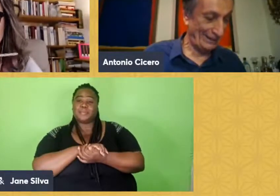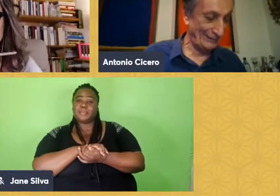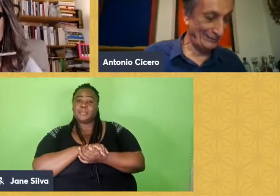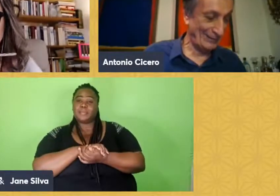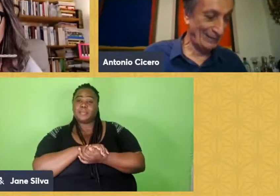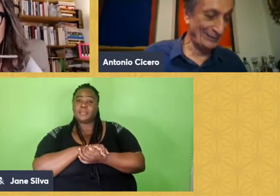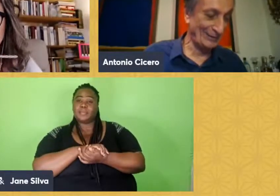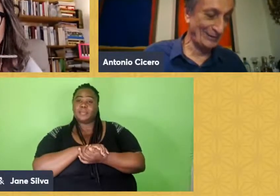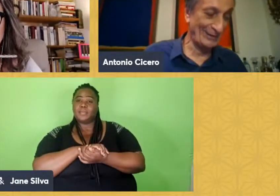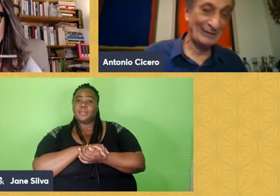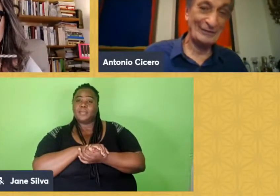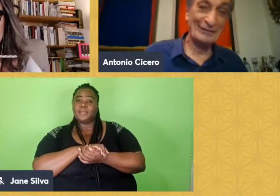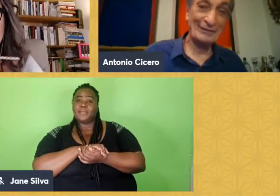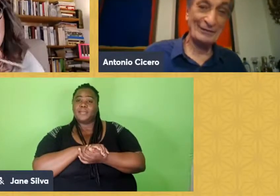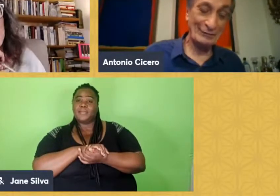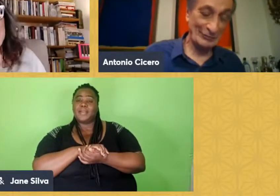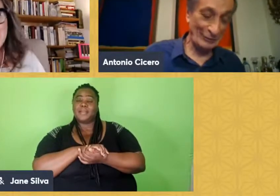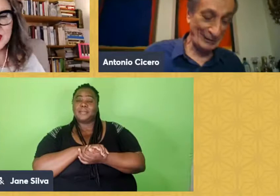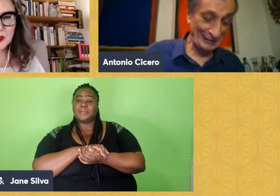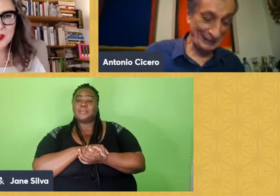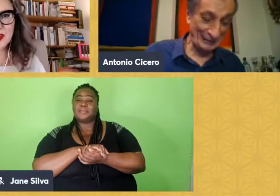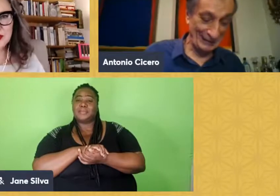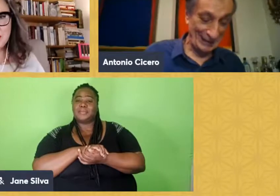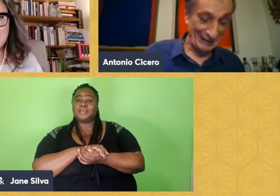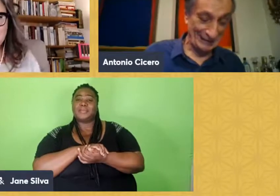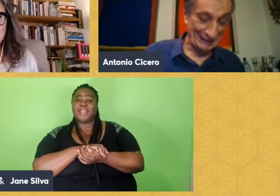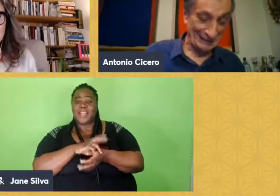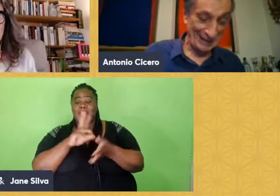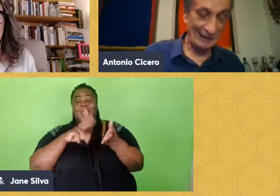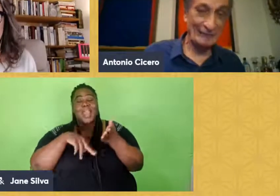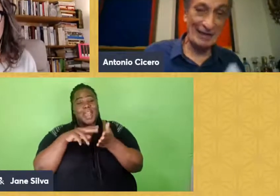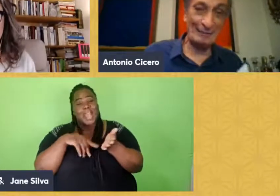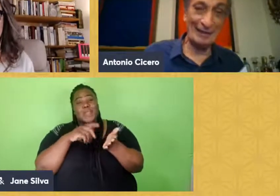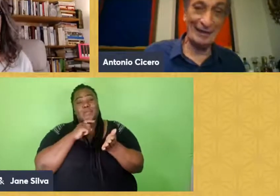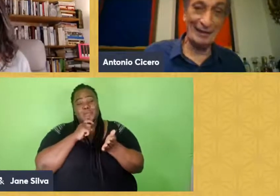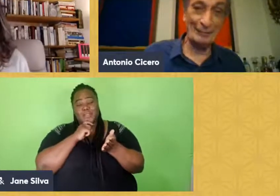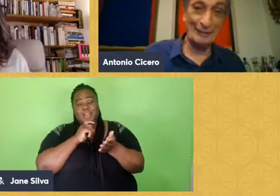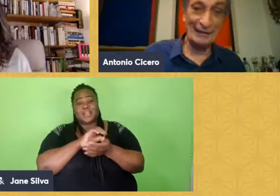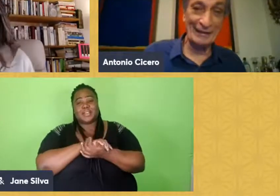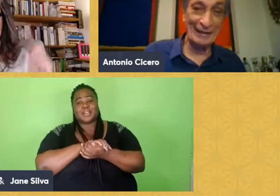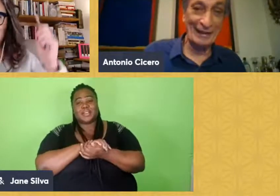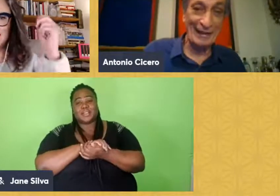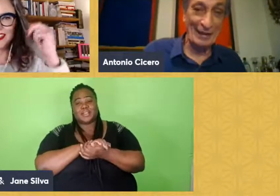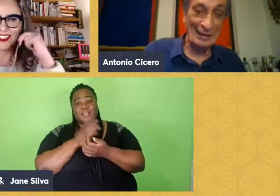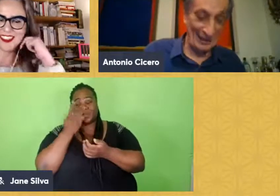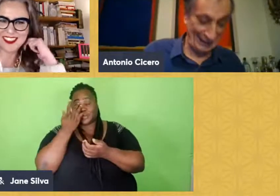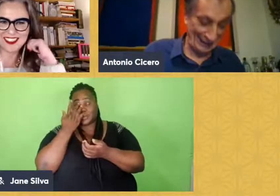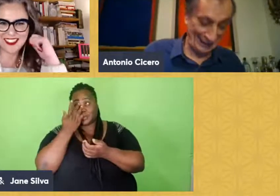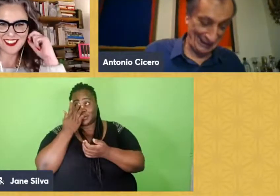Eu leio Inverno? Inverno, por favor, você pergunta. Será que vale a pena ler? Porque